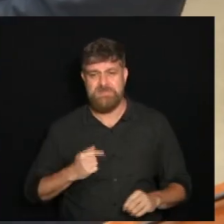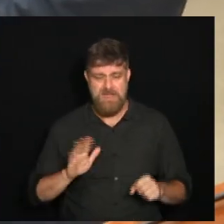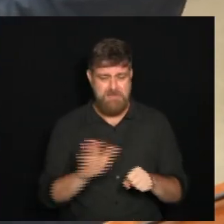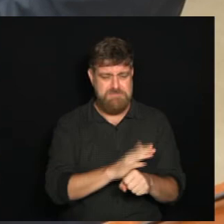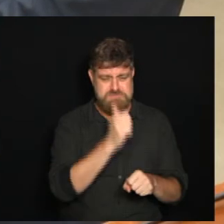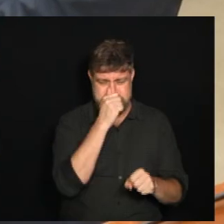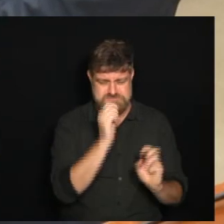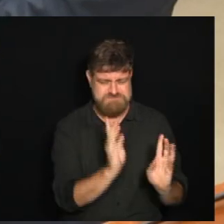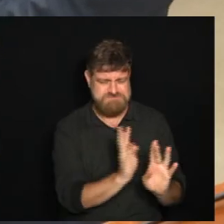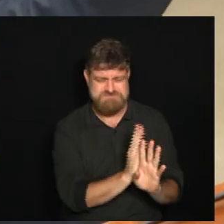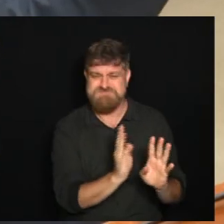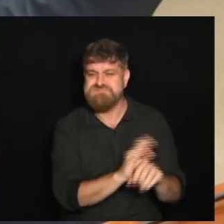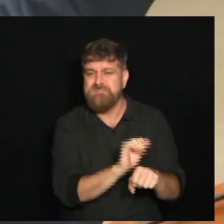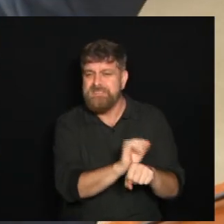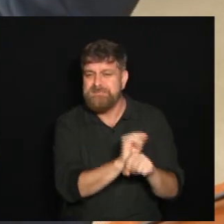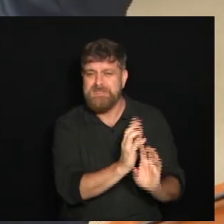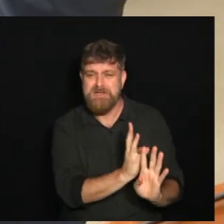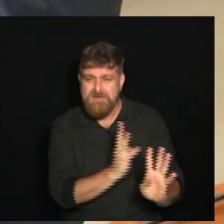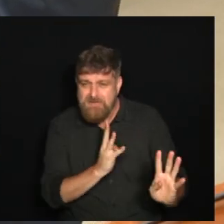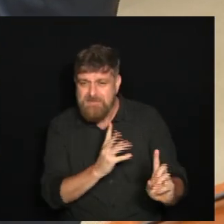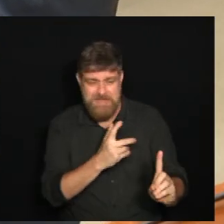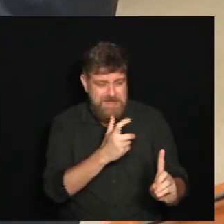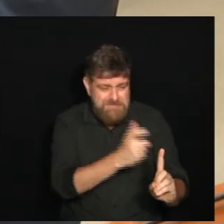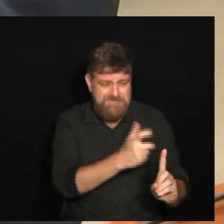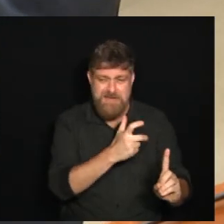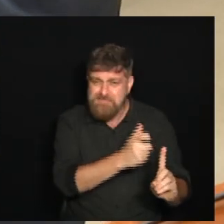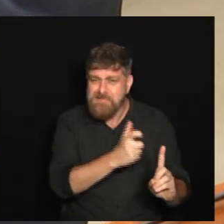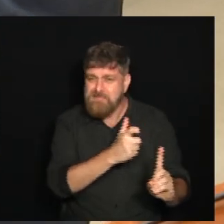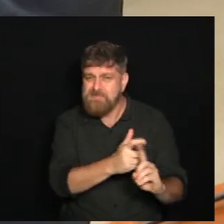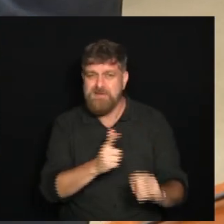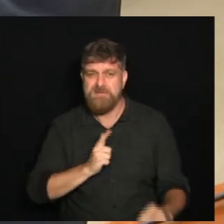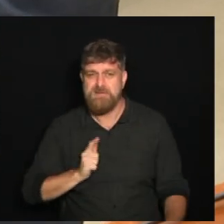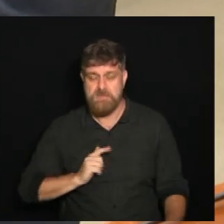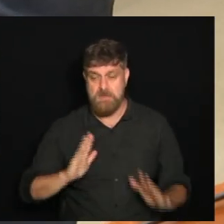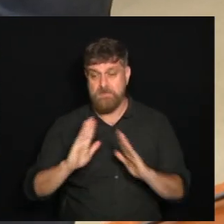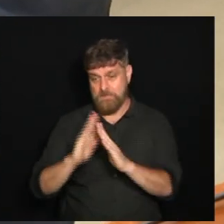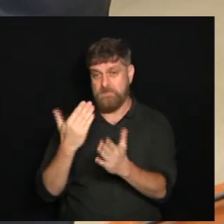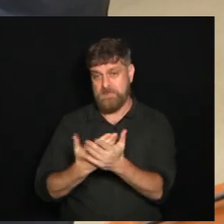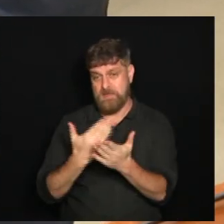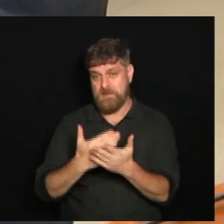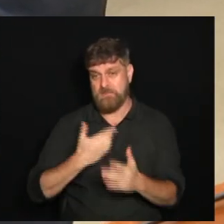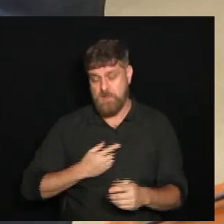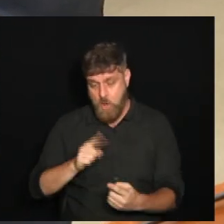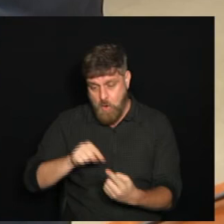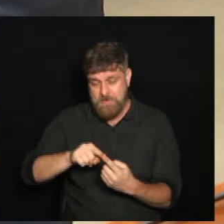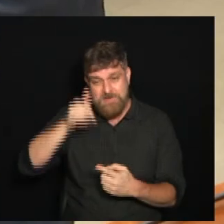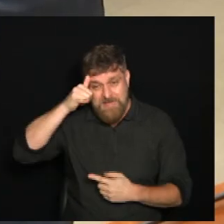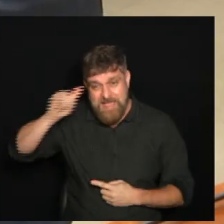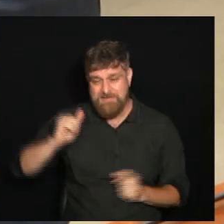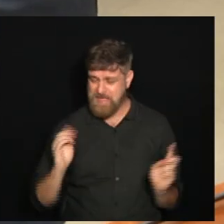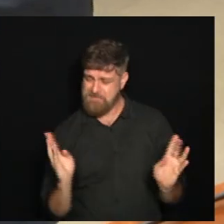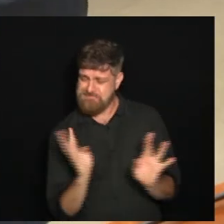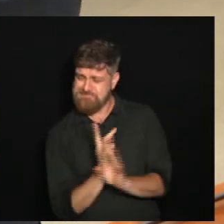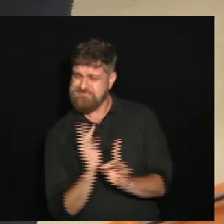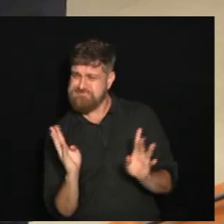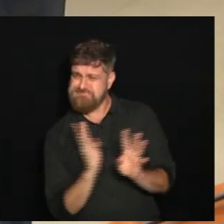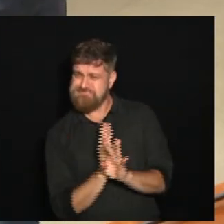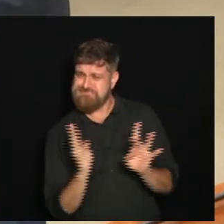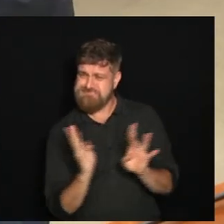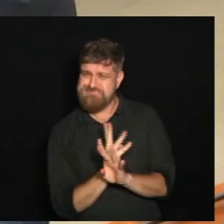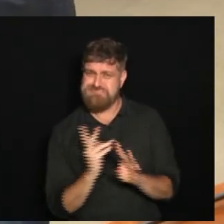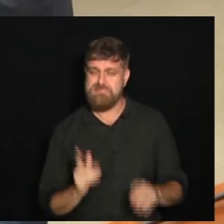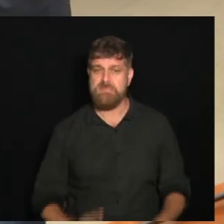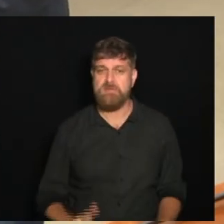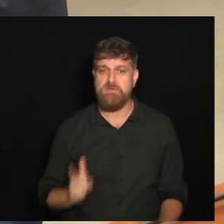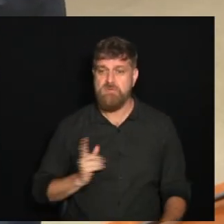aglomeração, lá inclusive está sendo feita lá nos colégios para não ter essa aglomeração de pessoal muito junto. Então, essas